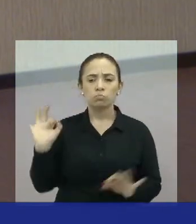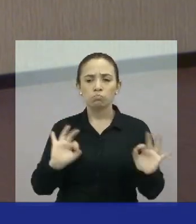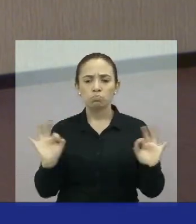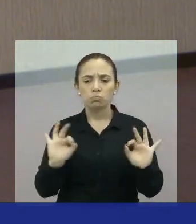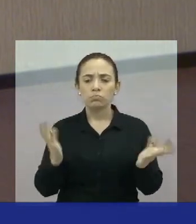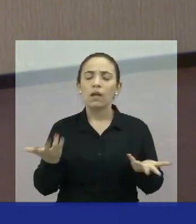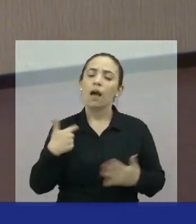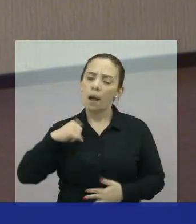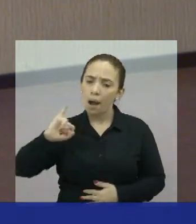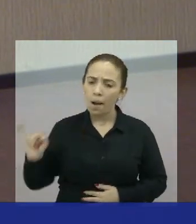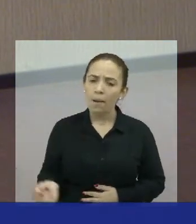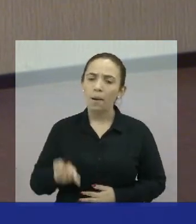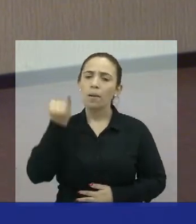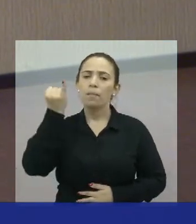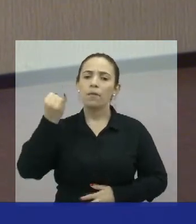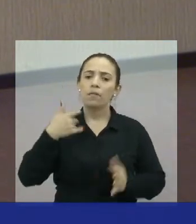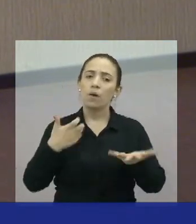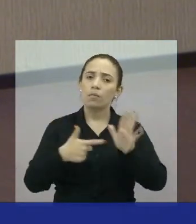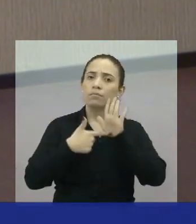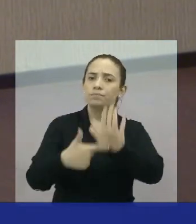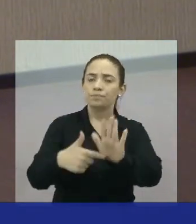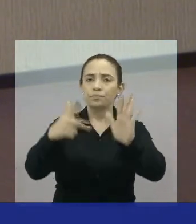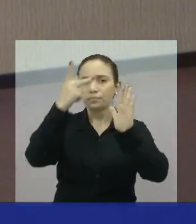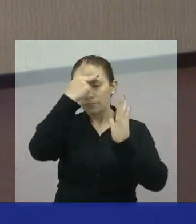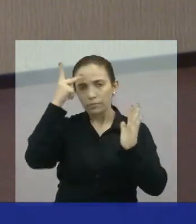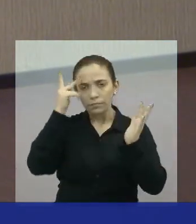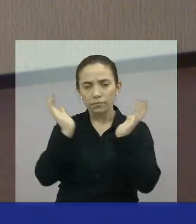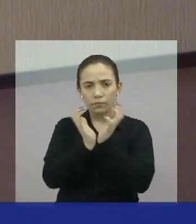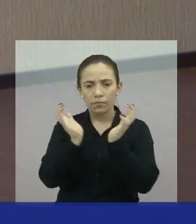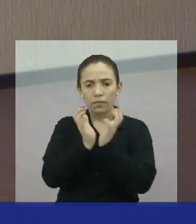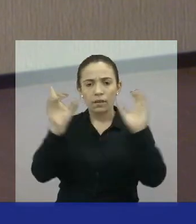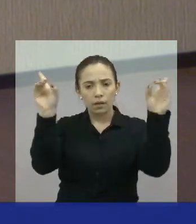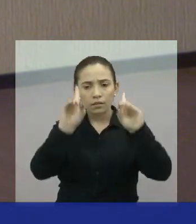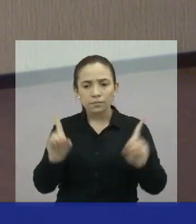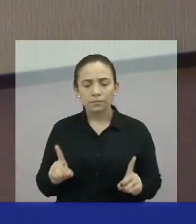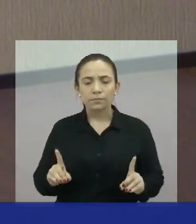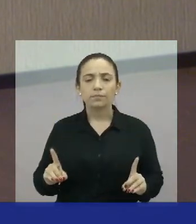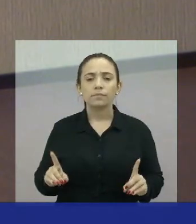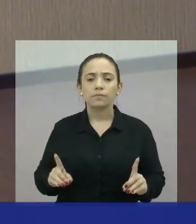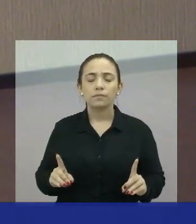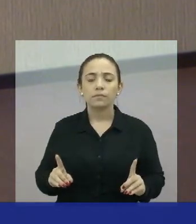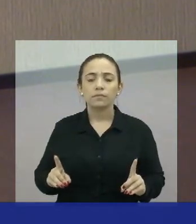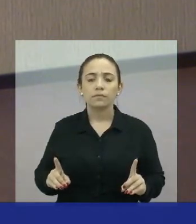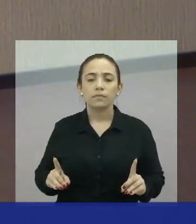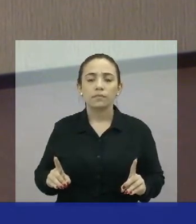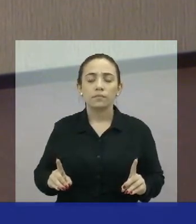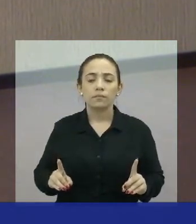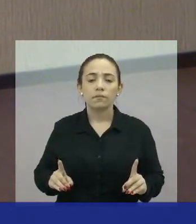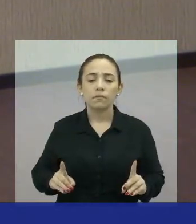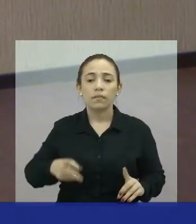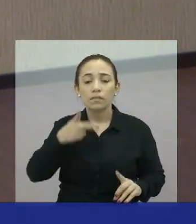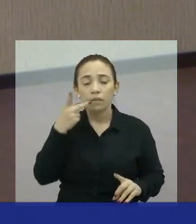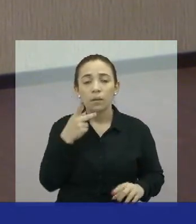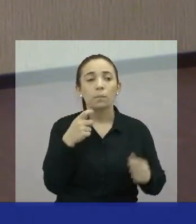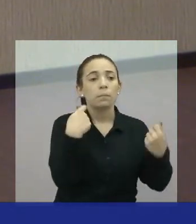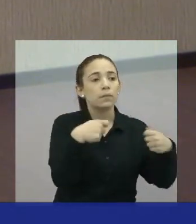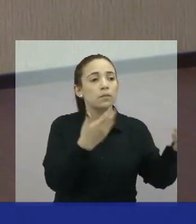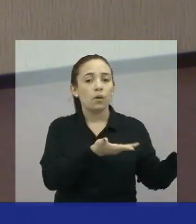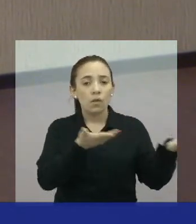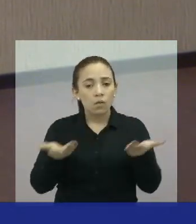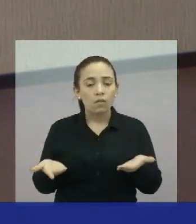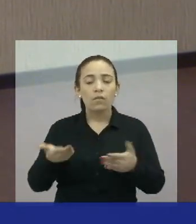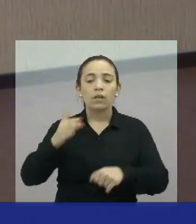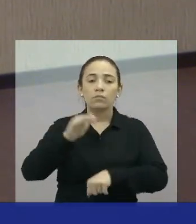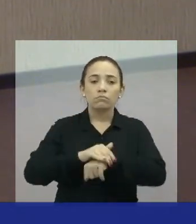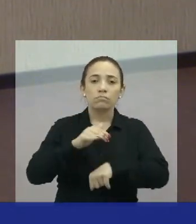pauta das pessoas com deficiência, dentro de um lema que diz nada sobre nós sem nós.